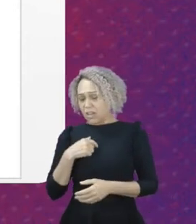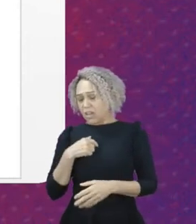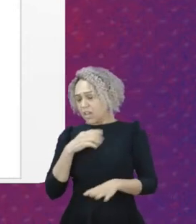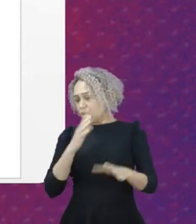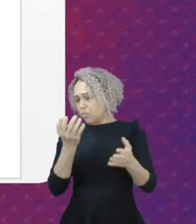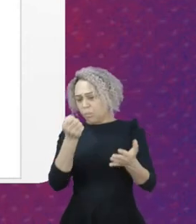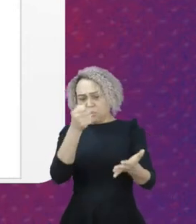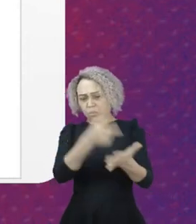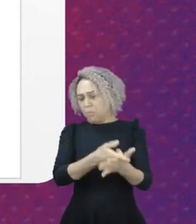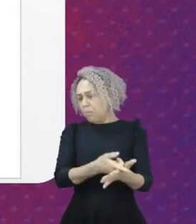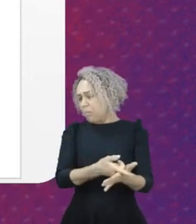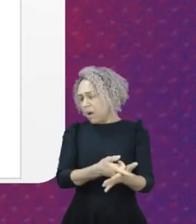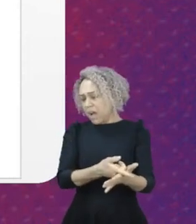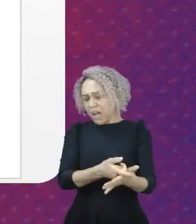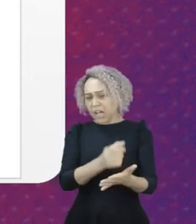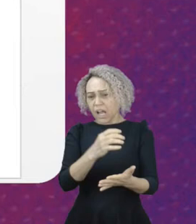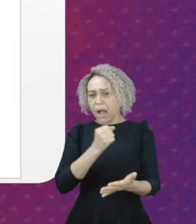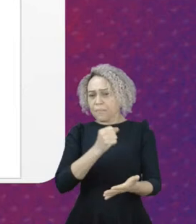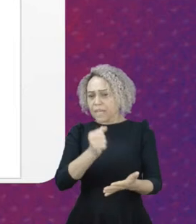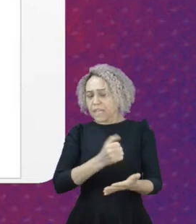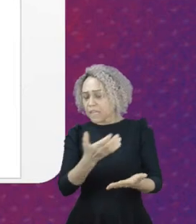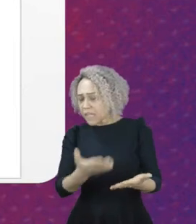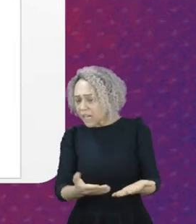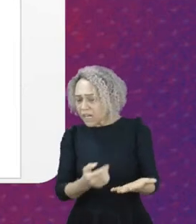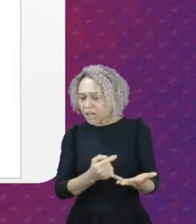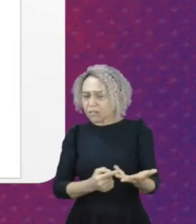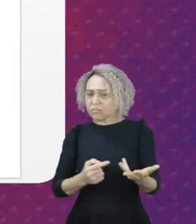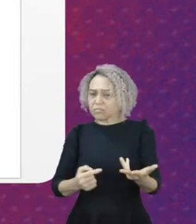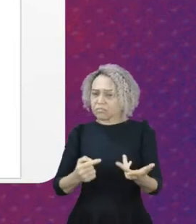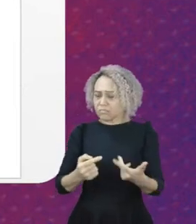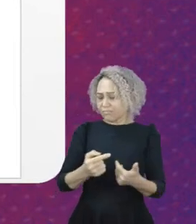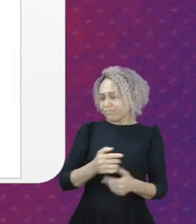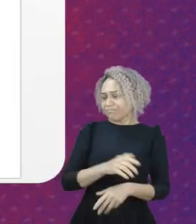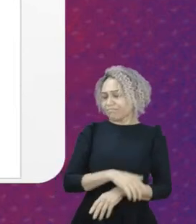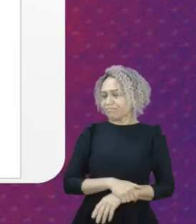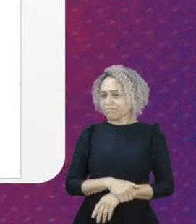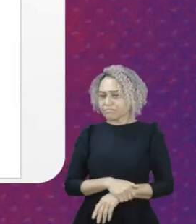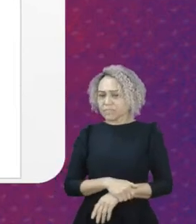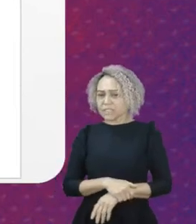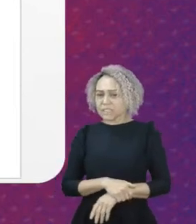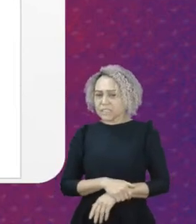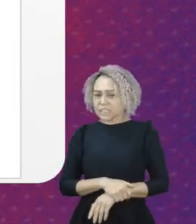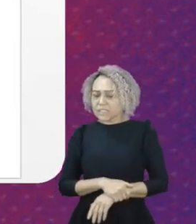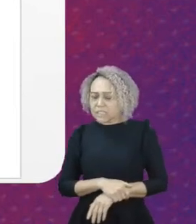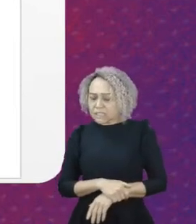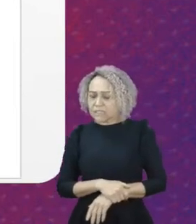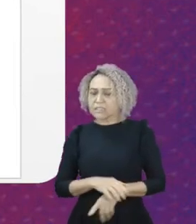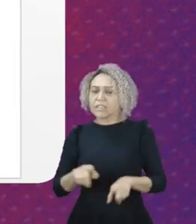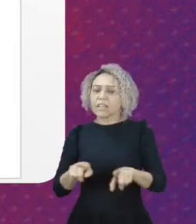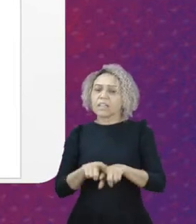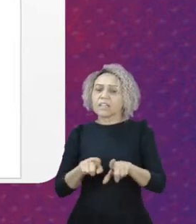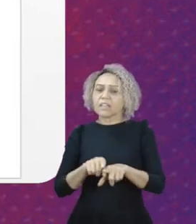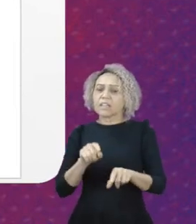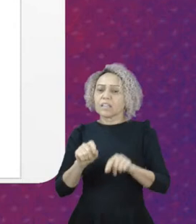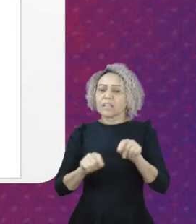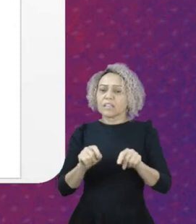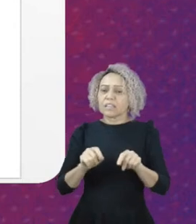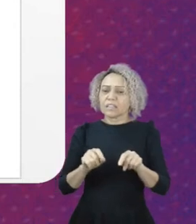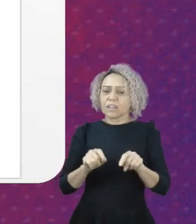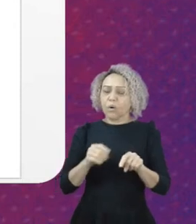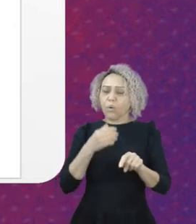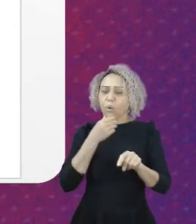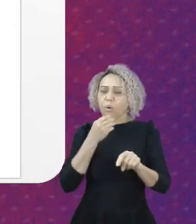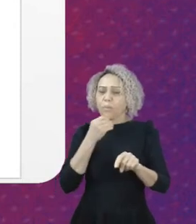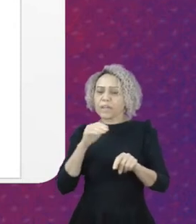participar de gastos básicos para a sobrevivência do núcleo familiar. Então, isso vai também incluir aqueles homens que,